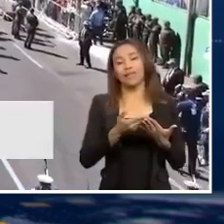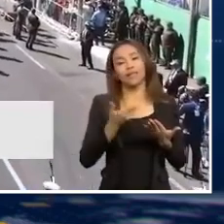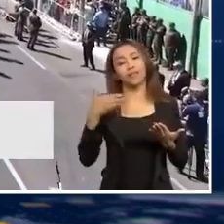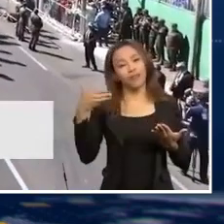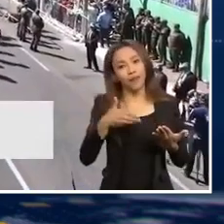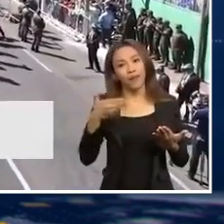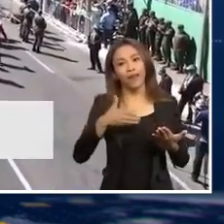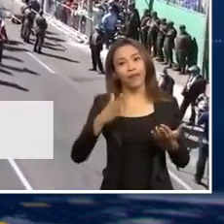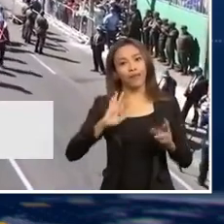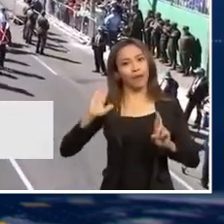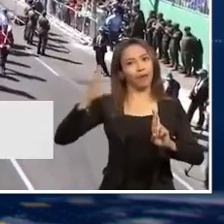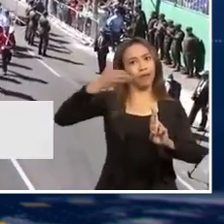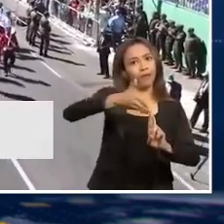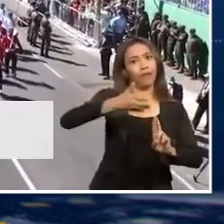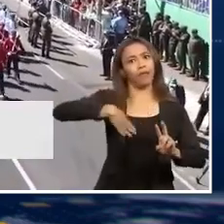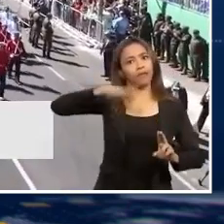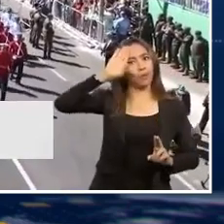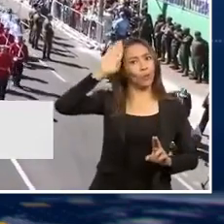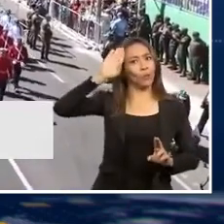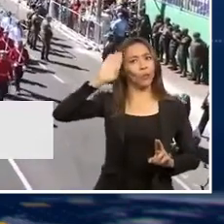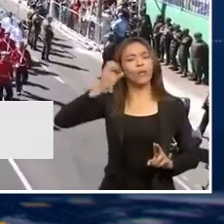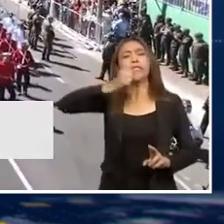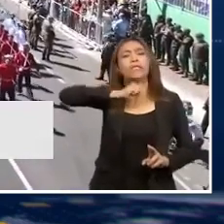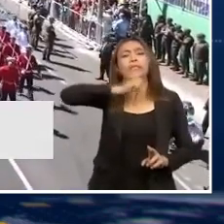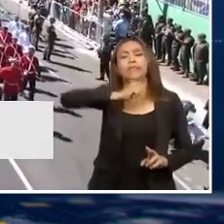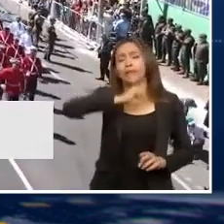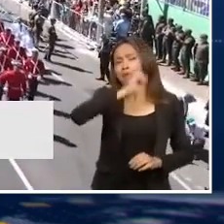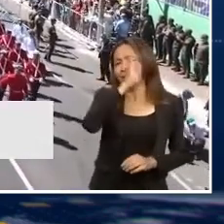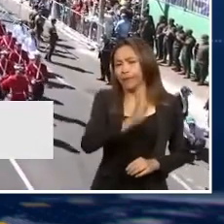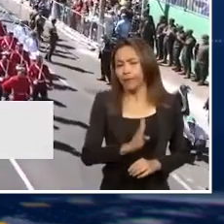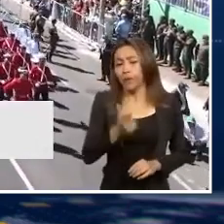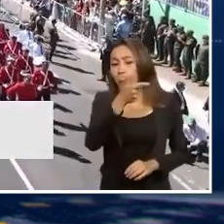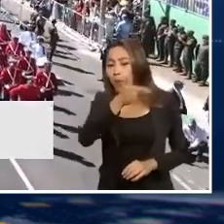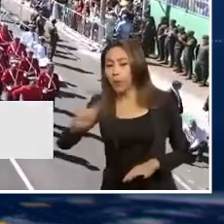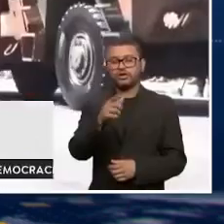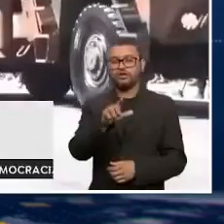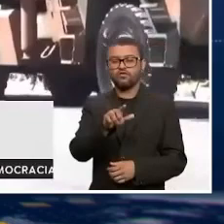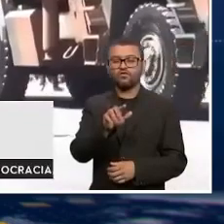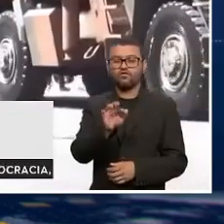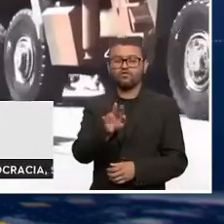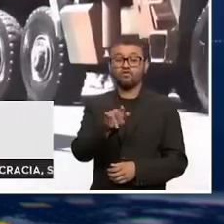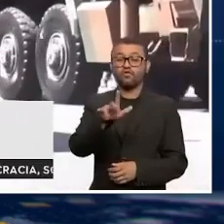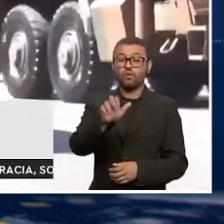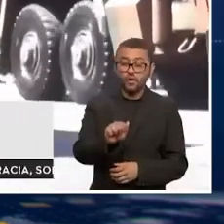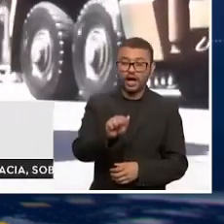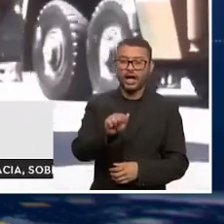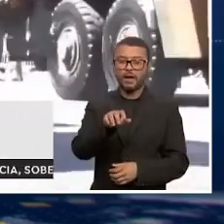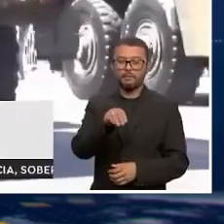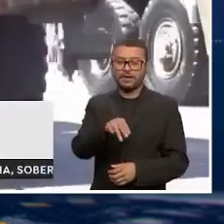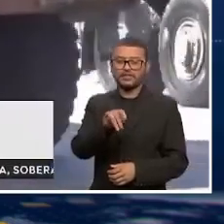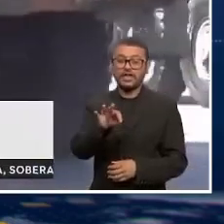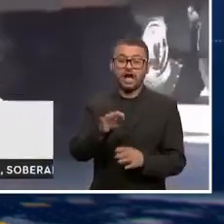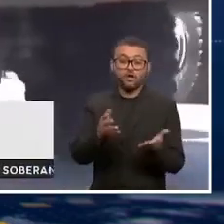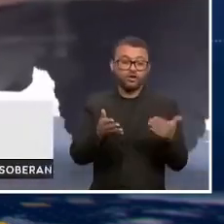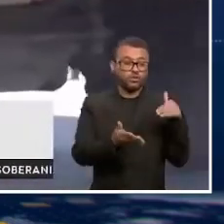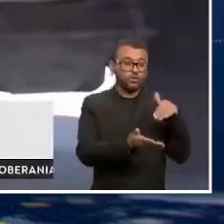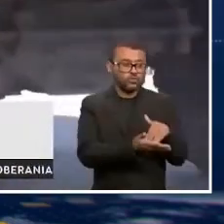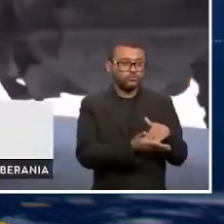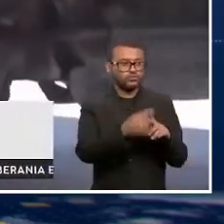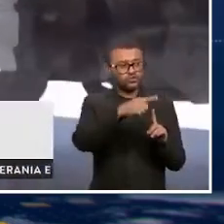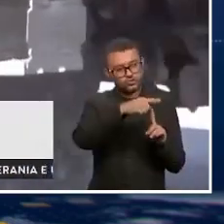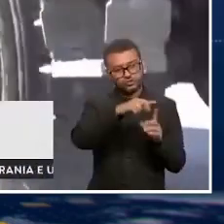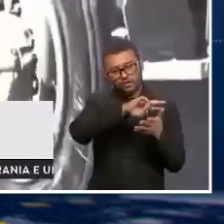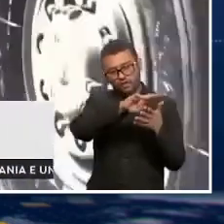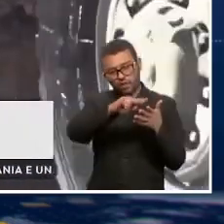crime compensa, infelizmente. Então as pessoas, por essas e outras razões, se veem muito desanimadas em ir para as